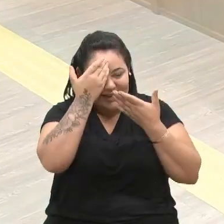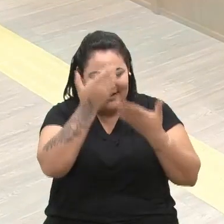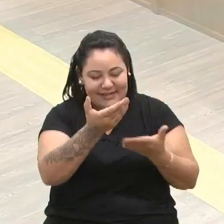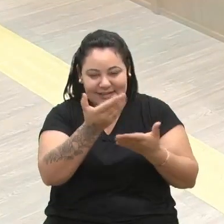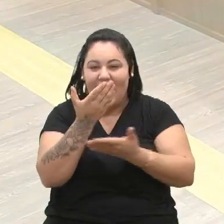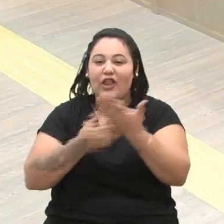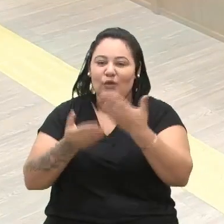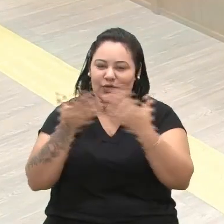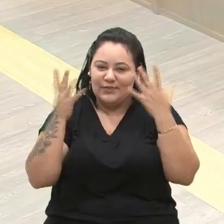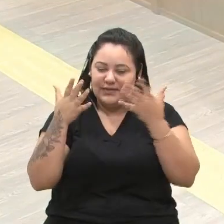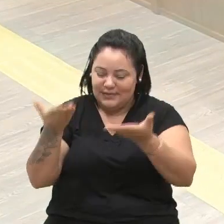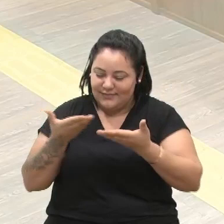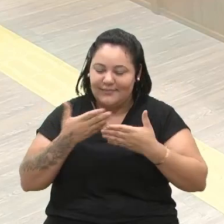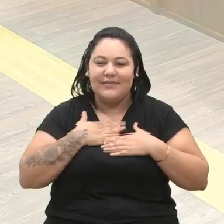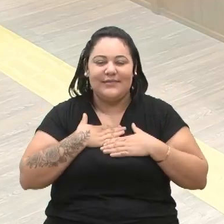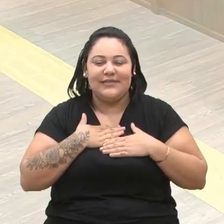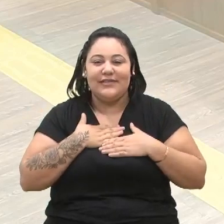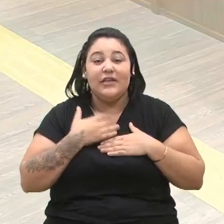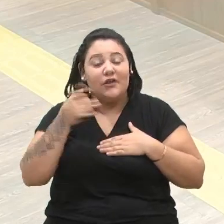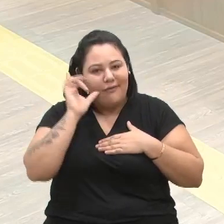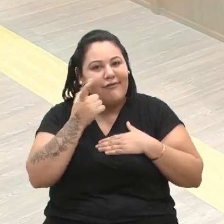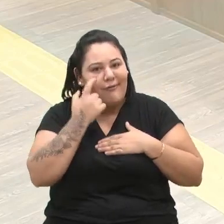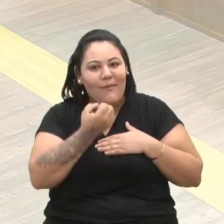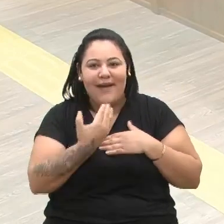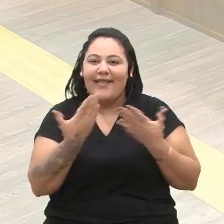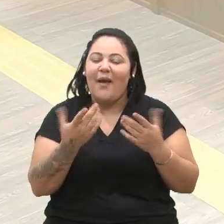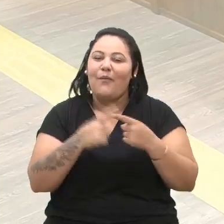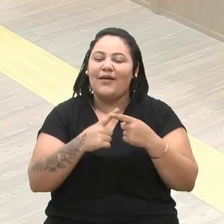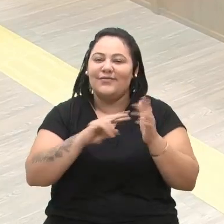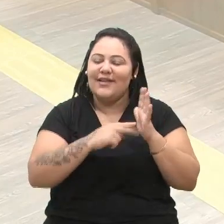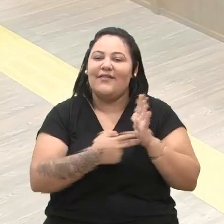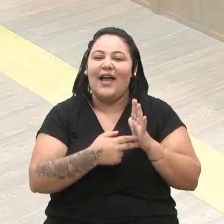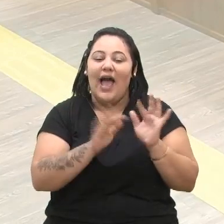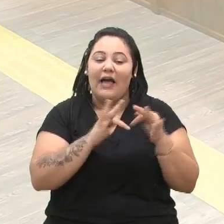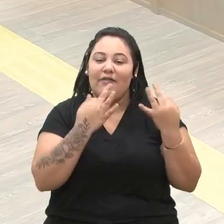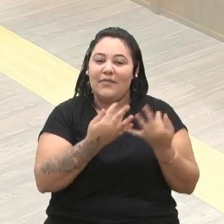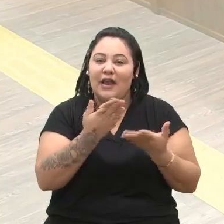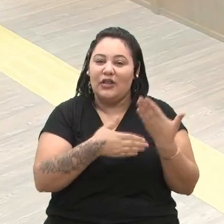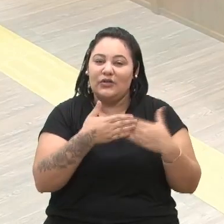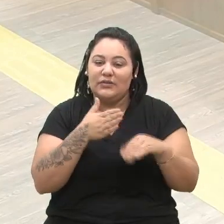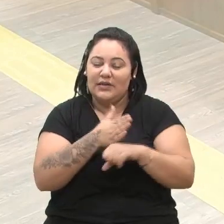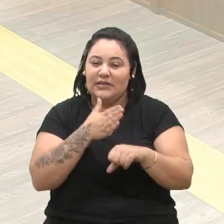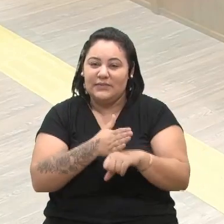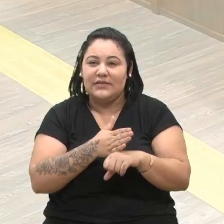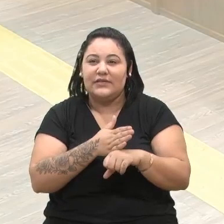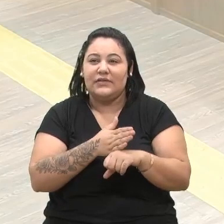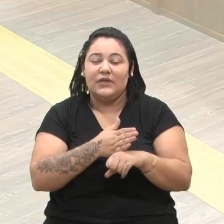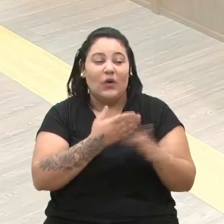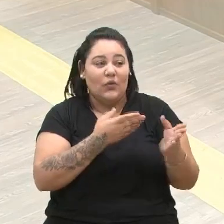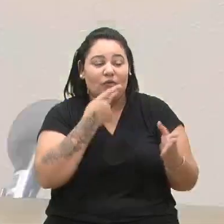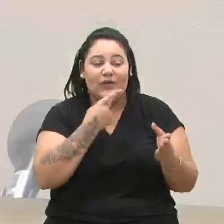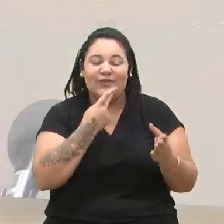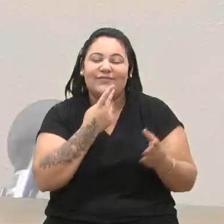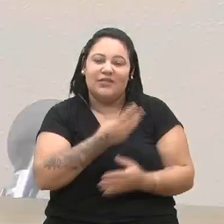D'Ambros e ontem a gente viu bem, né, porque o significado, né, as famílias todas lá, que como o senhor disse, 3, 4 pessoas de uma